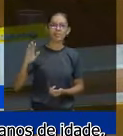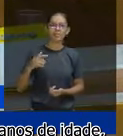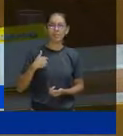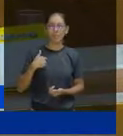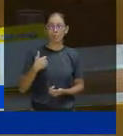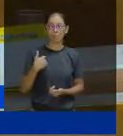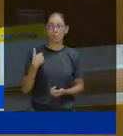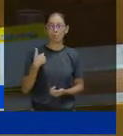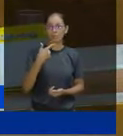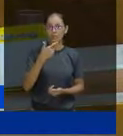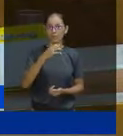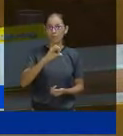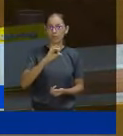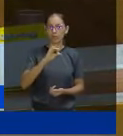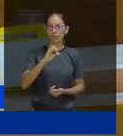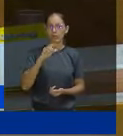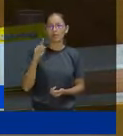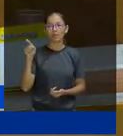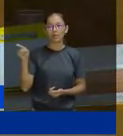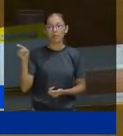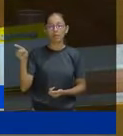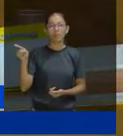estrada há muitos anos, né?